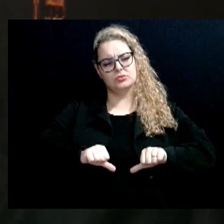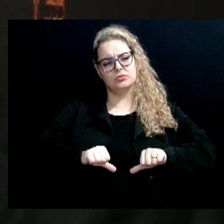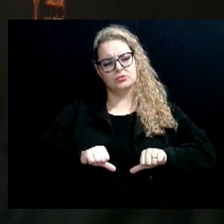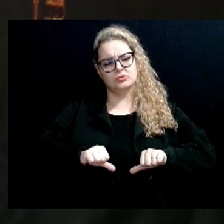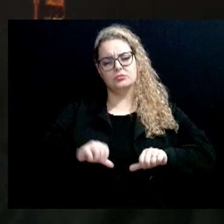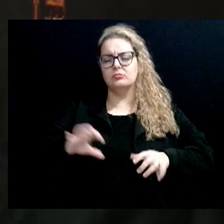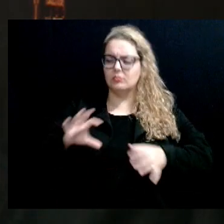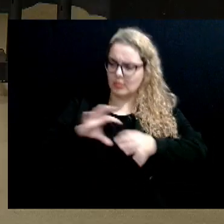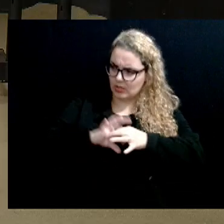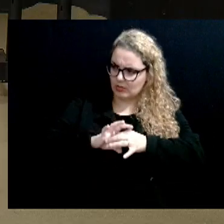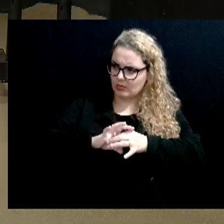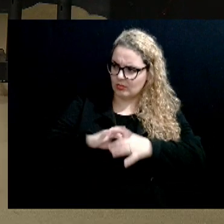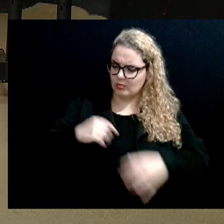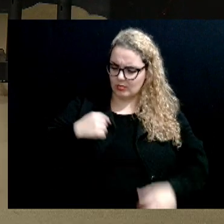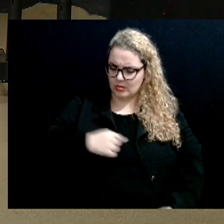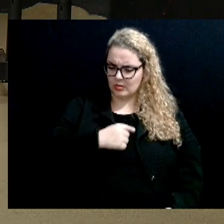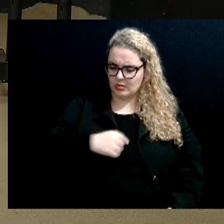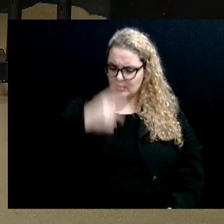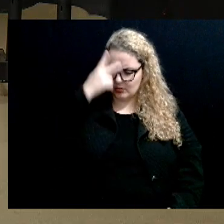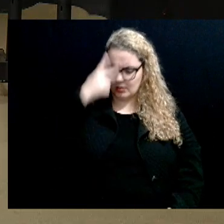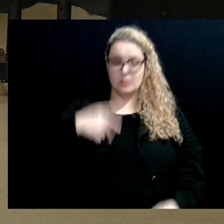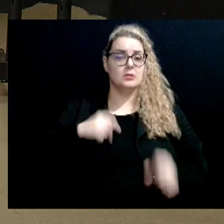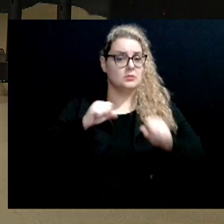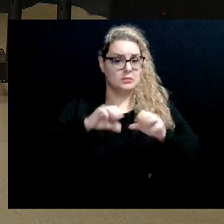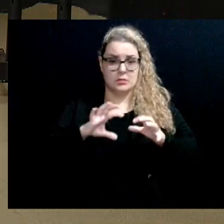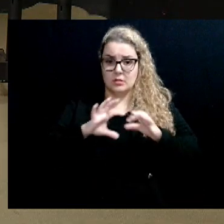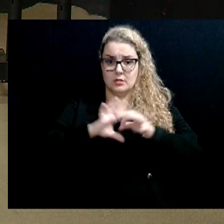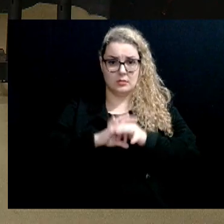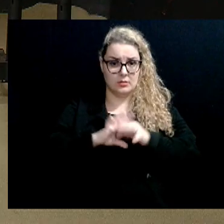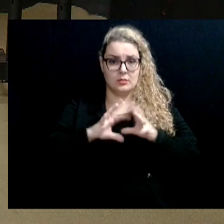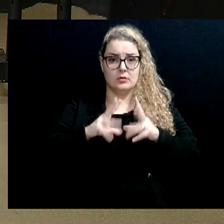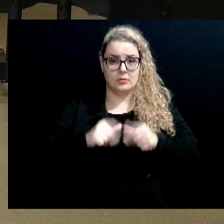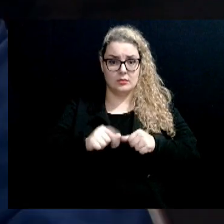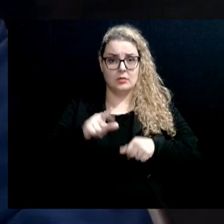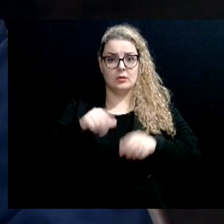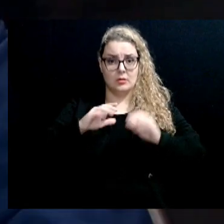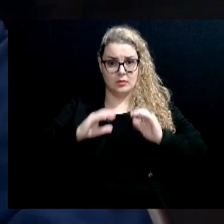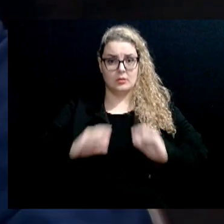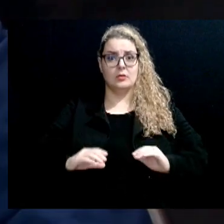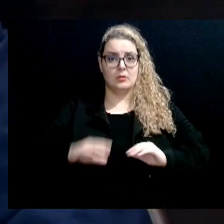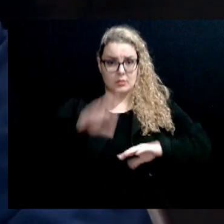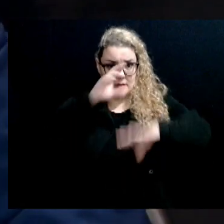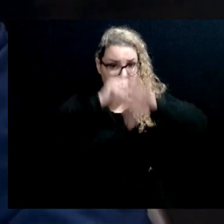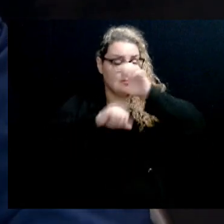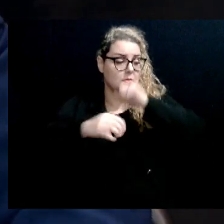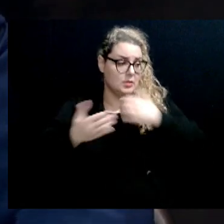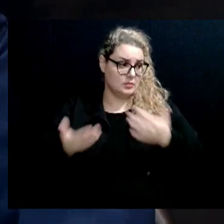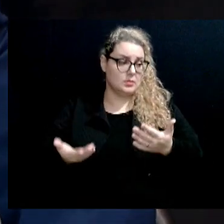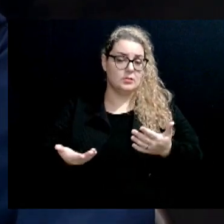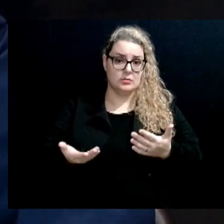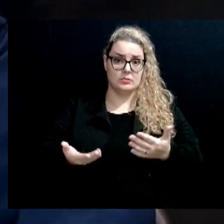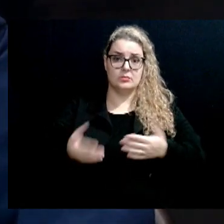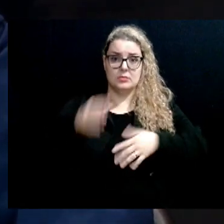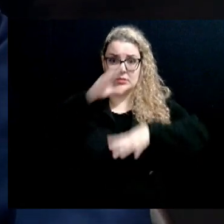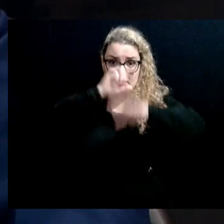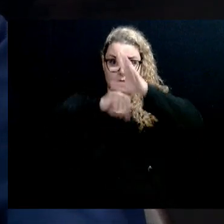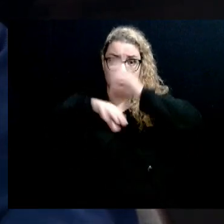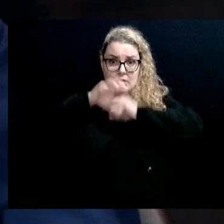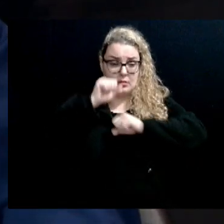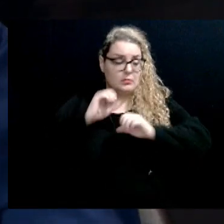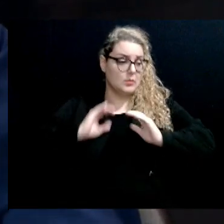autoanulação? Sim, totalmente. É um comportamento aprendido, né? Você aprende a ter esse